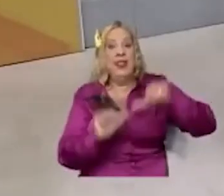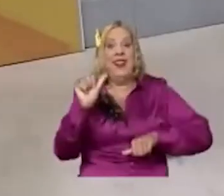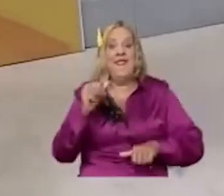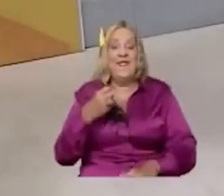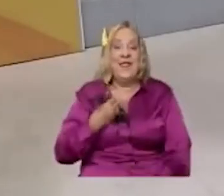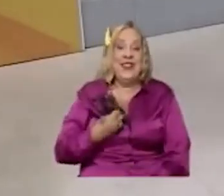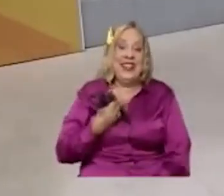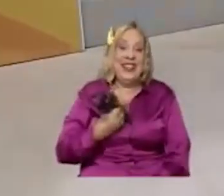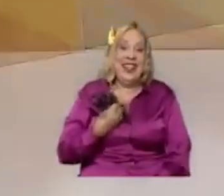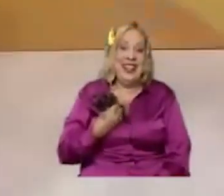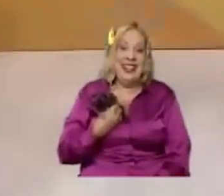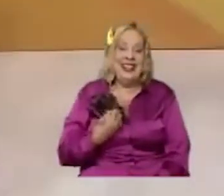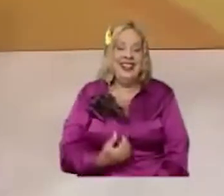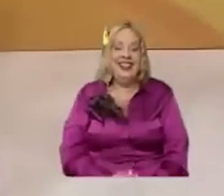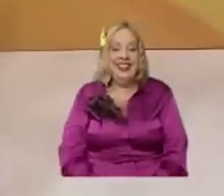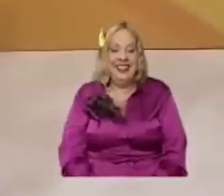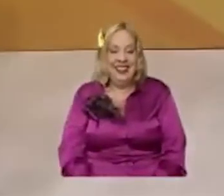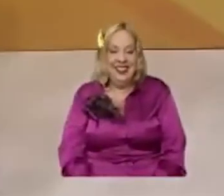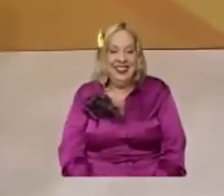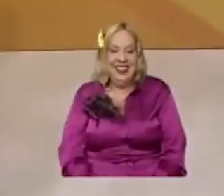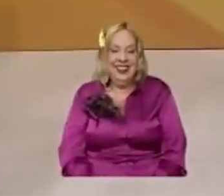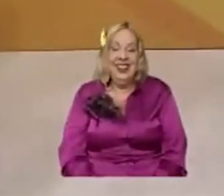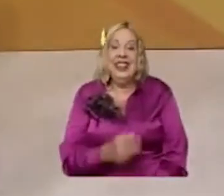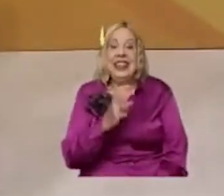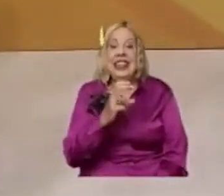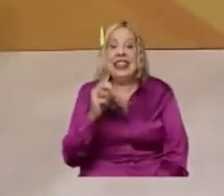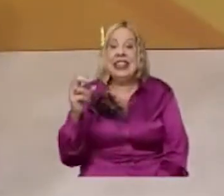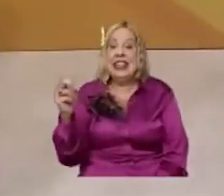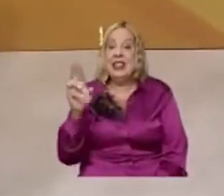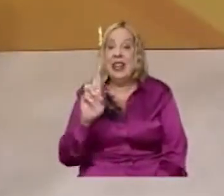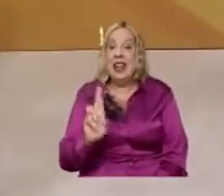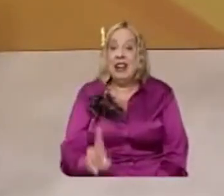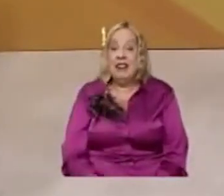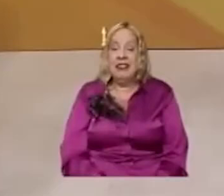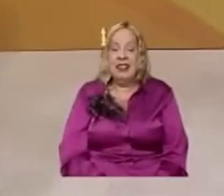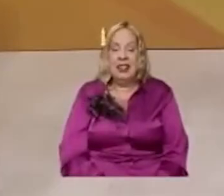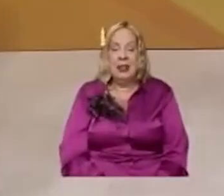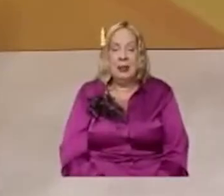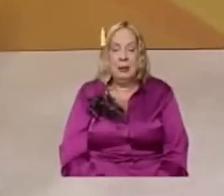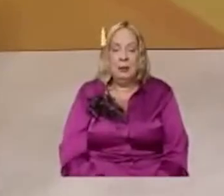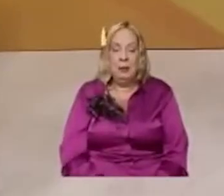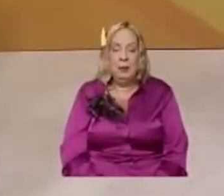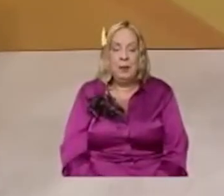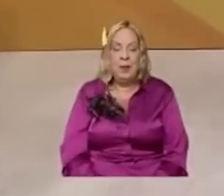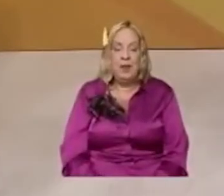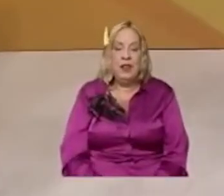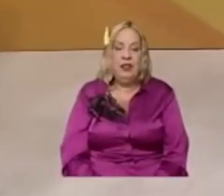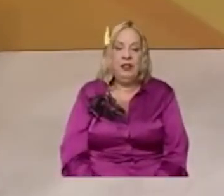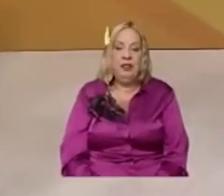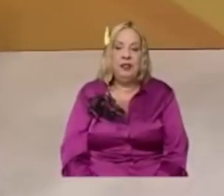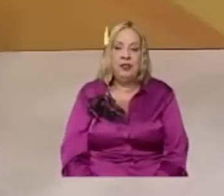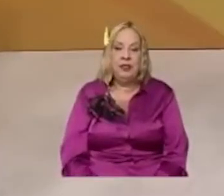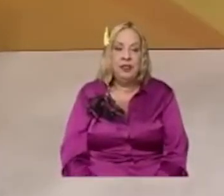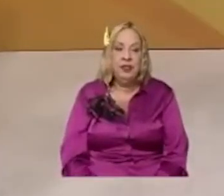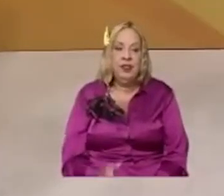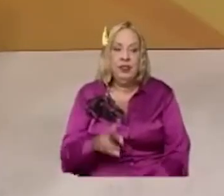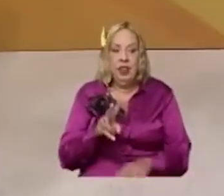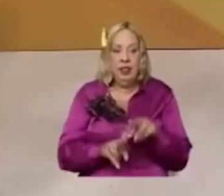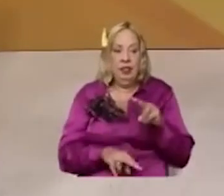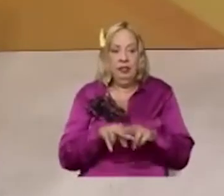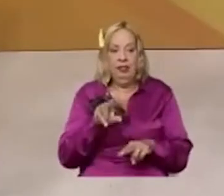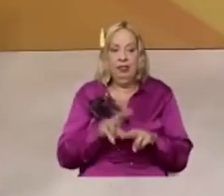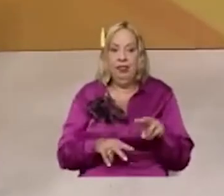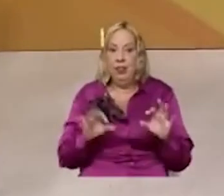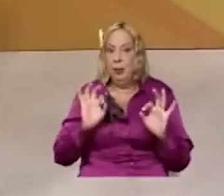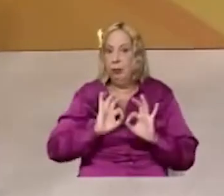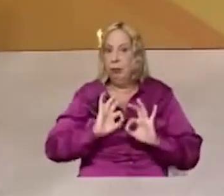viu? 50 prêmios de R$500 para a gente começar com o din-din no bolso para esse São João ficar mais gostoso. Vinheta